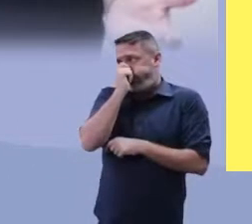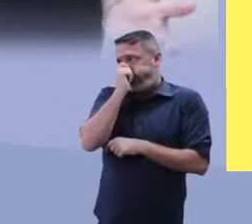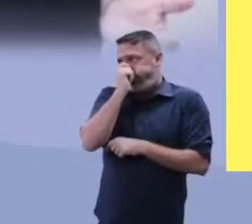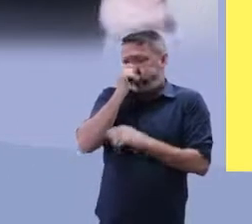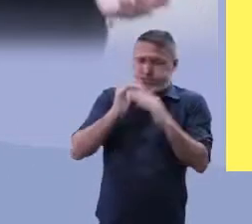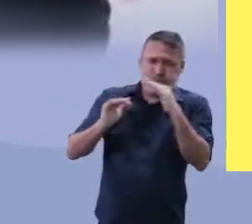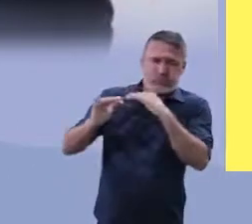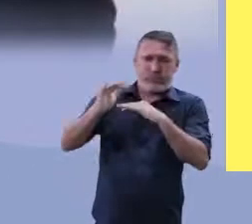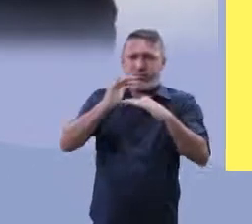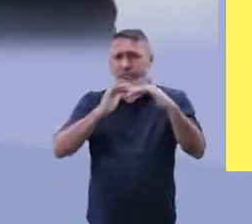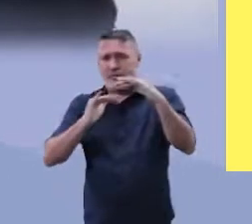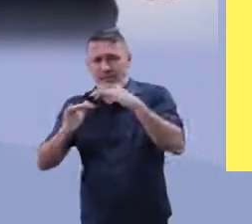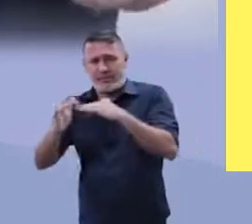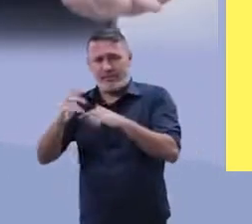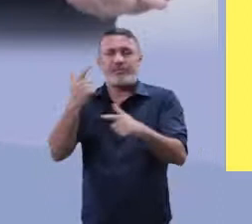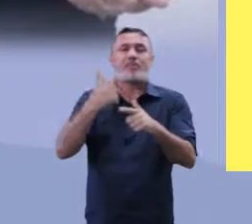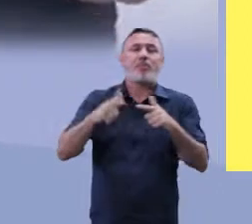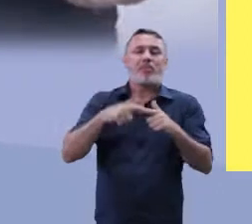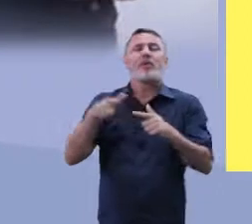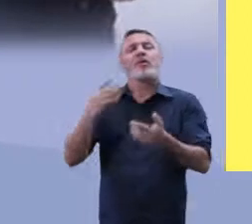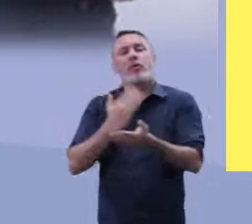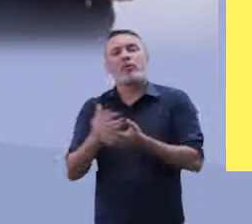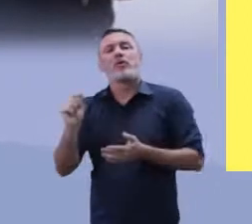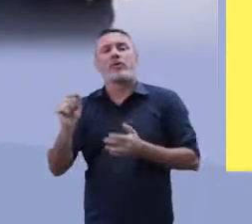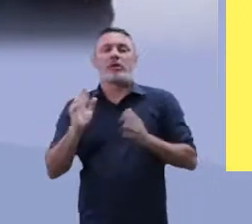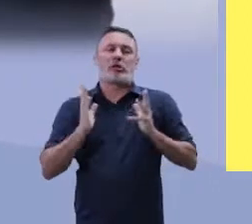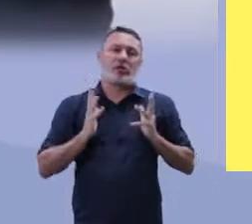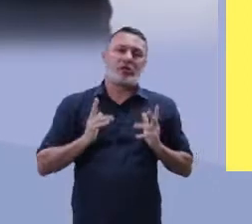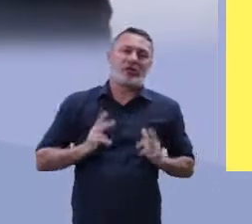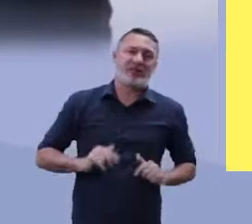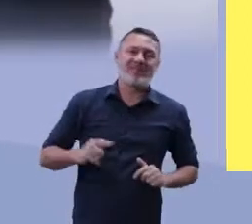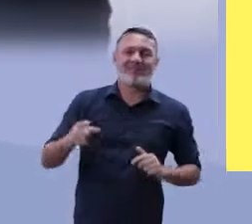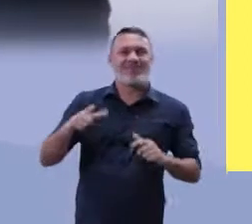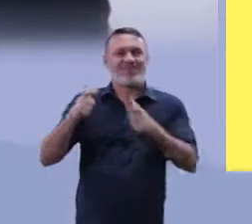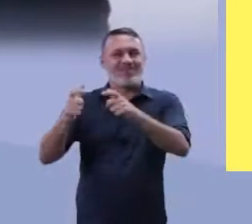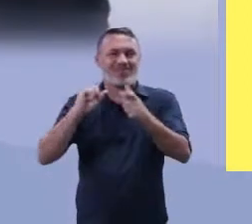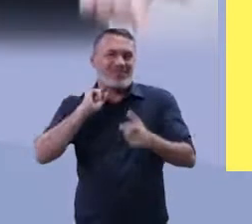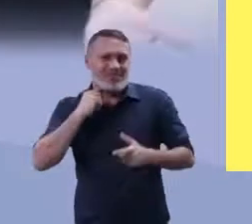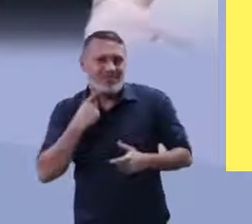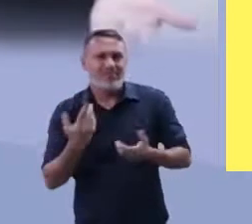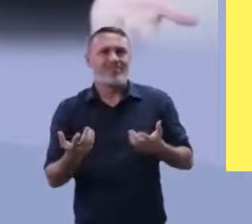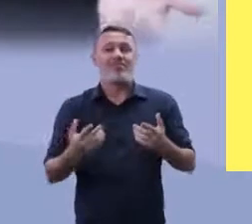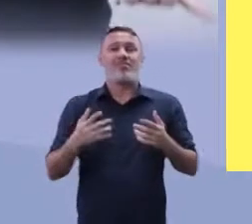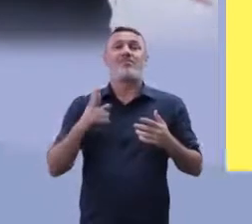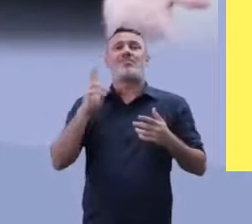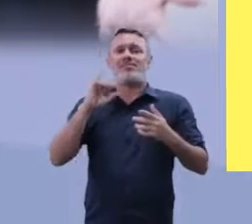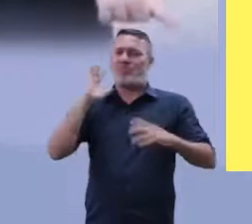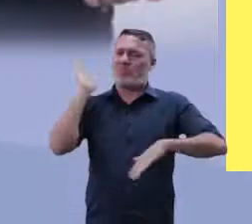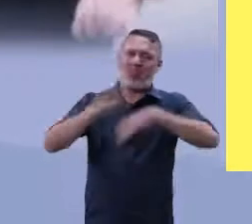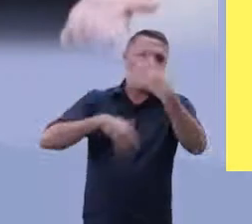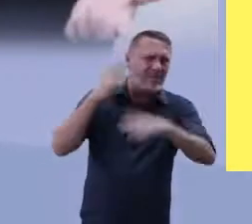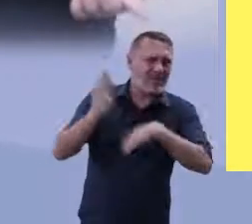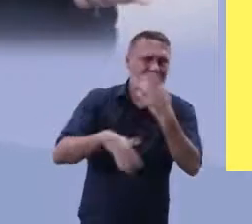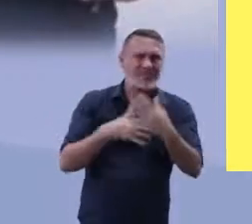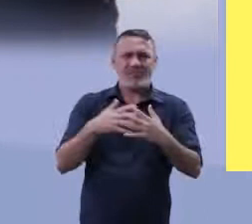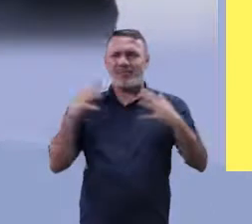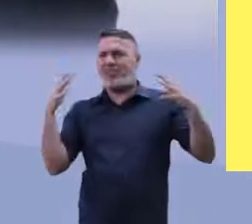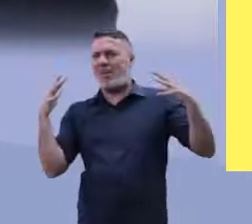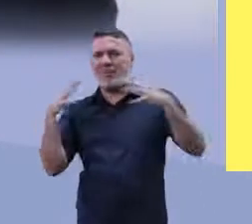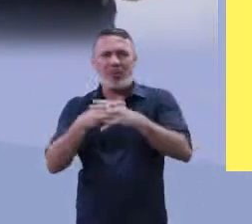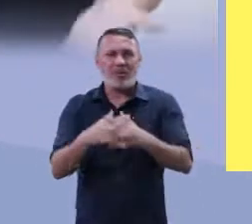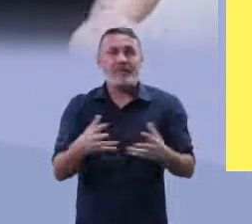Começaram, então, problemas de higiene, problemas de confusão,